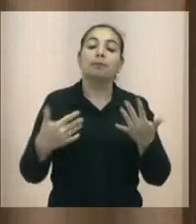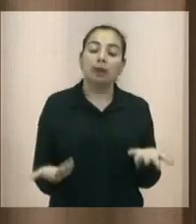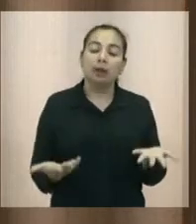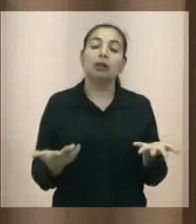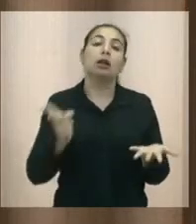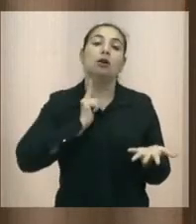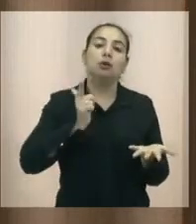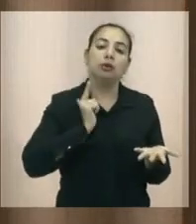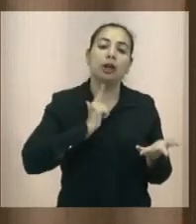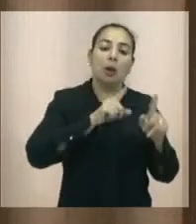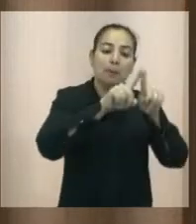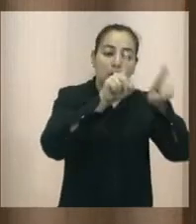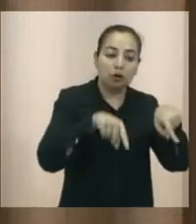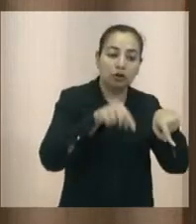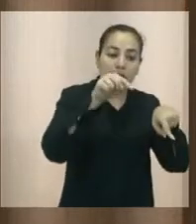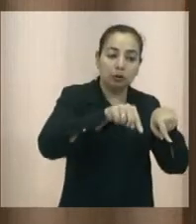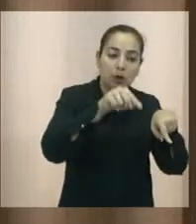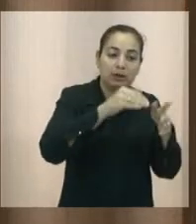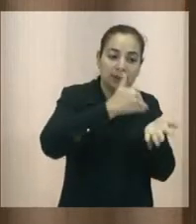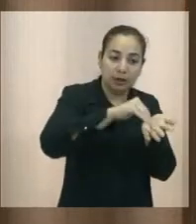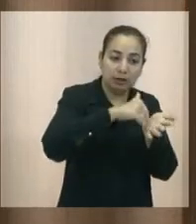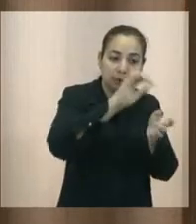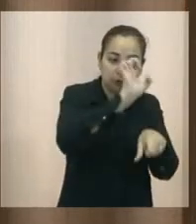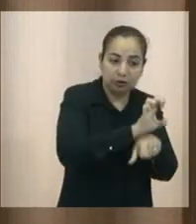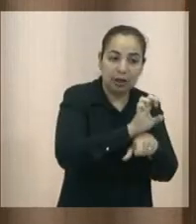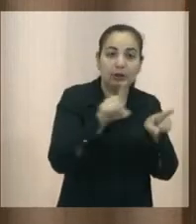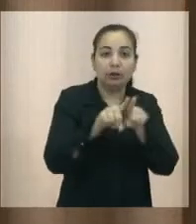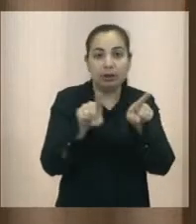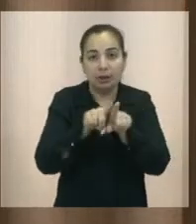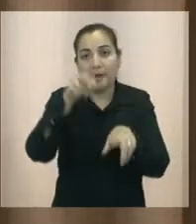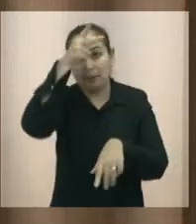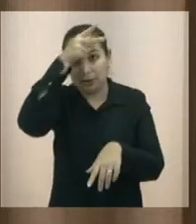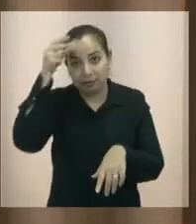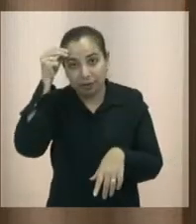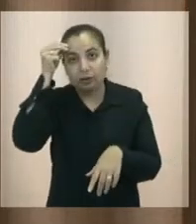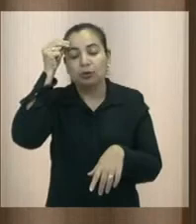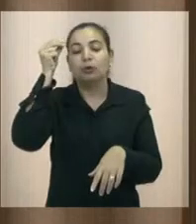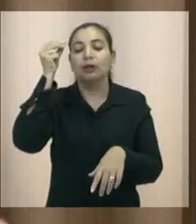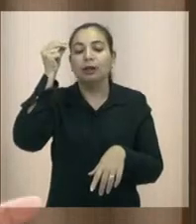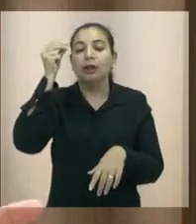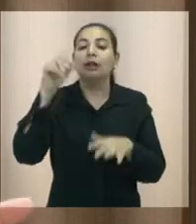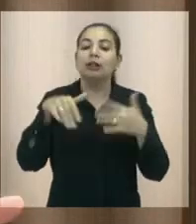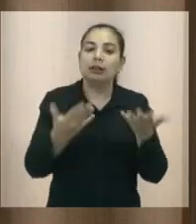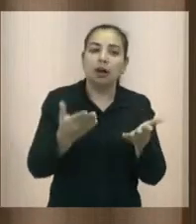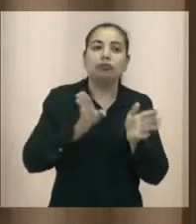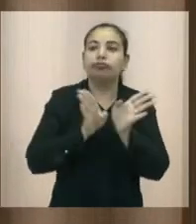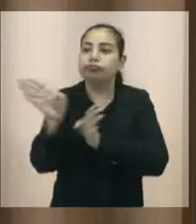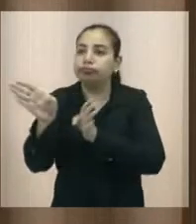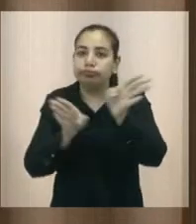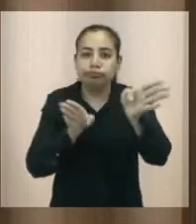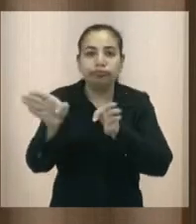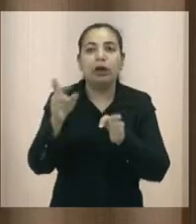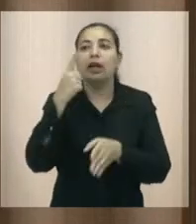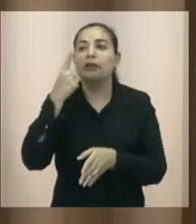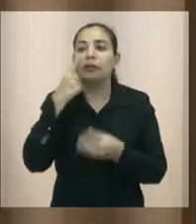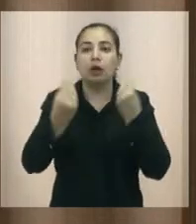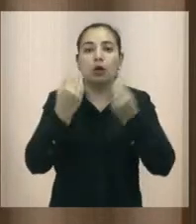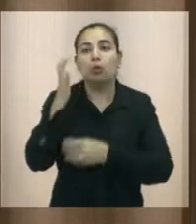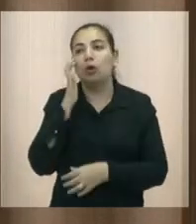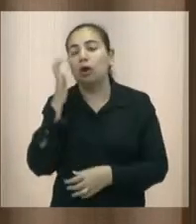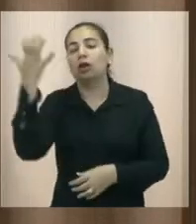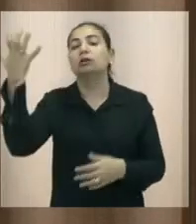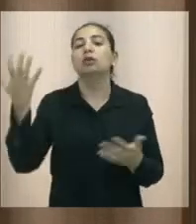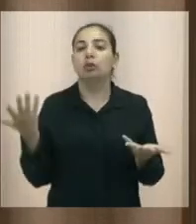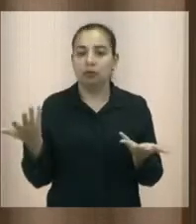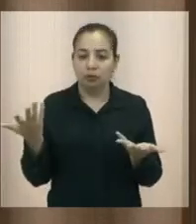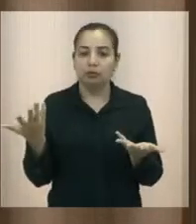em parceria com a Secretaria do Estado, com a Secretaria de Saúde do município também. E aí a gente procura resolver em 100% dos casos, por